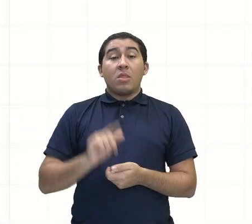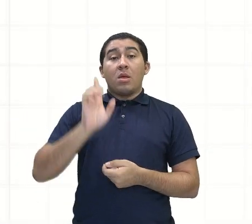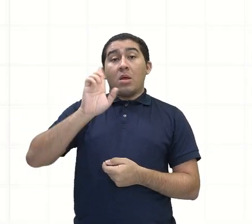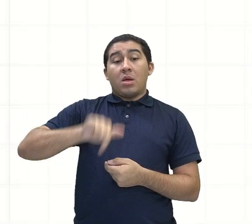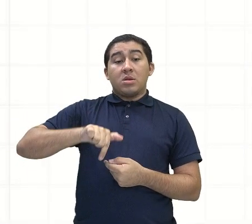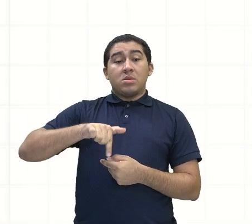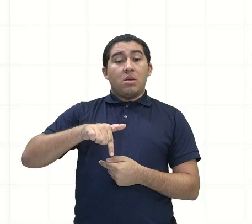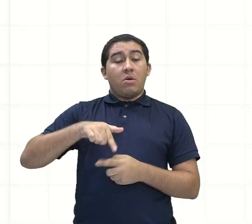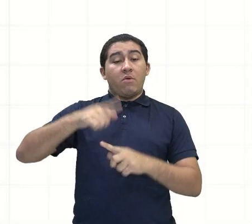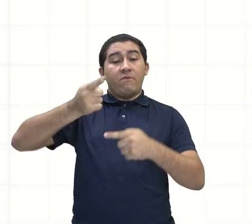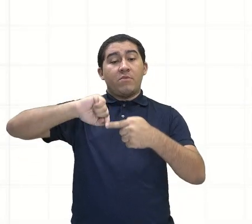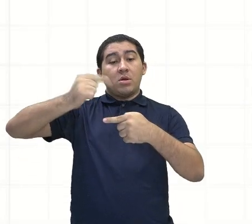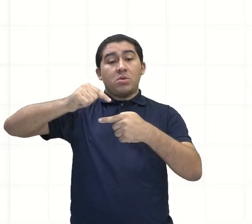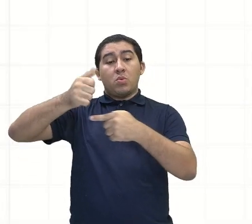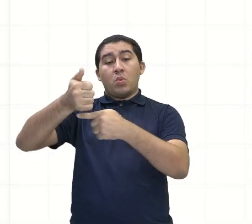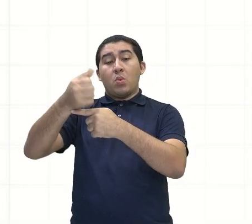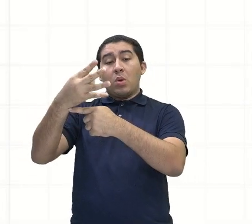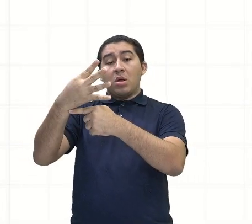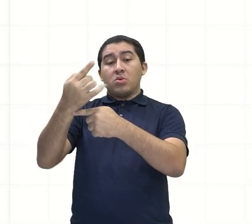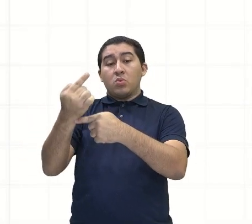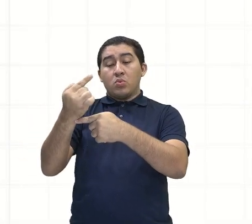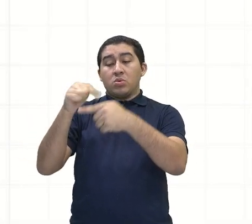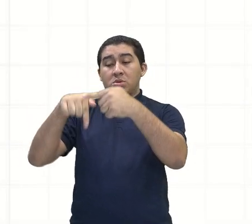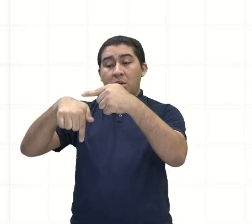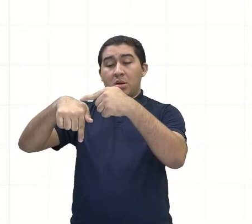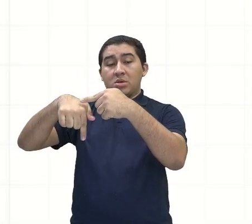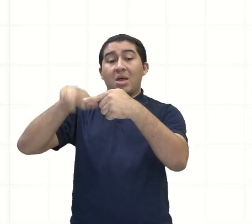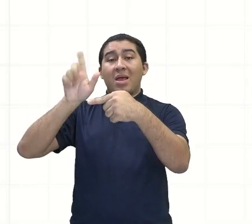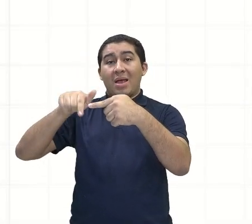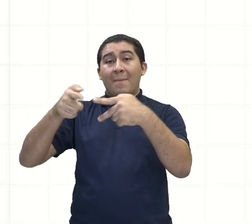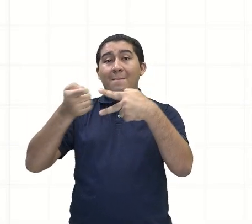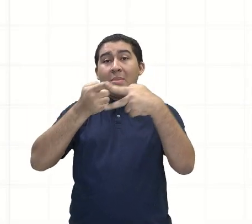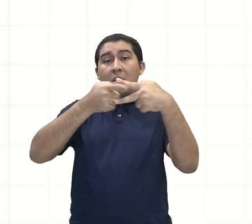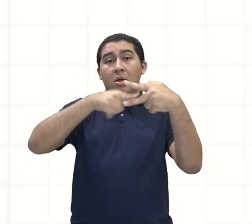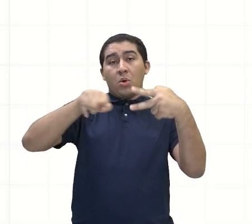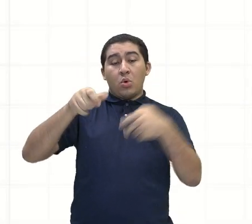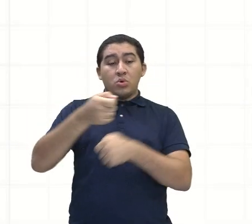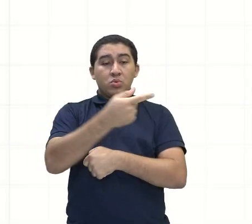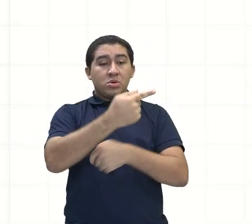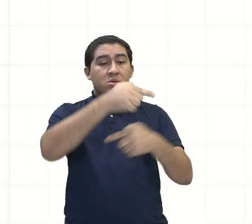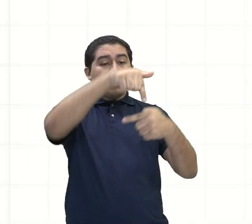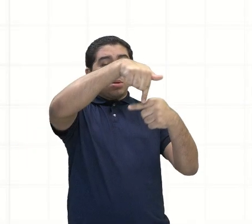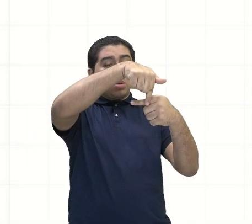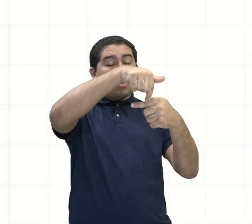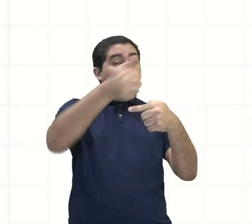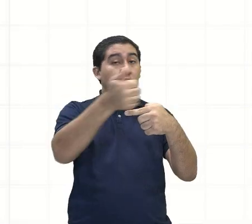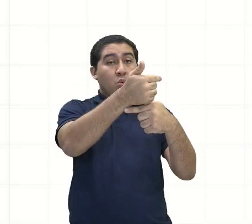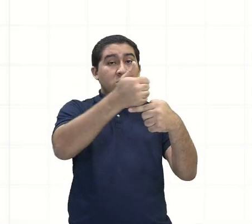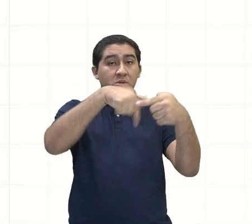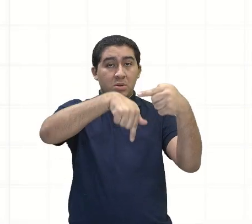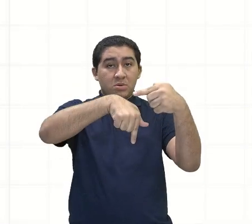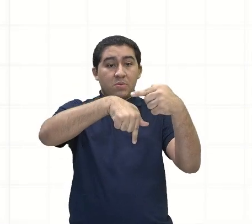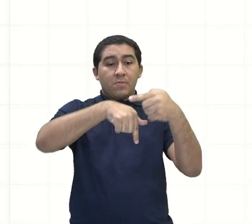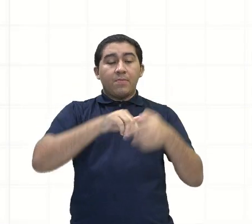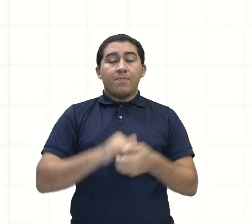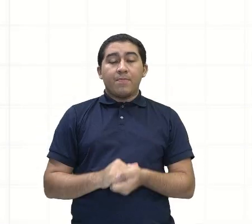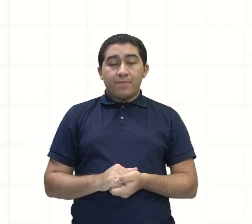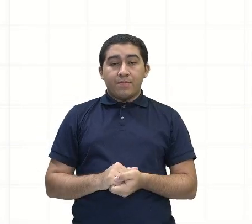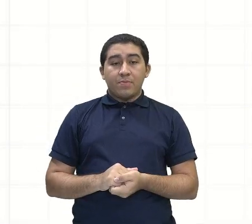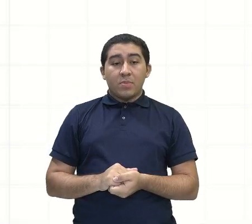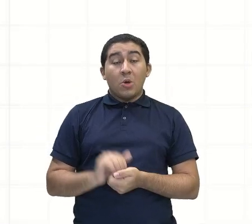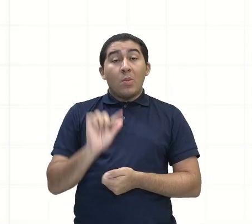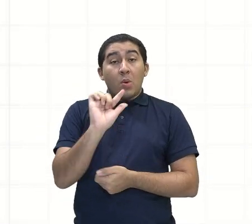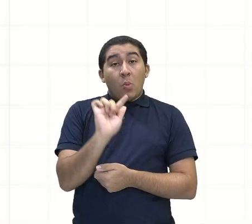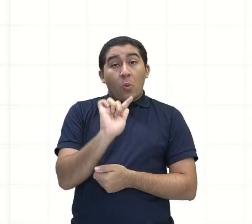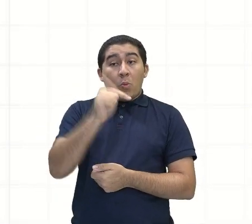aqui, 141 sobre 7, é maior que 12 sobre 7. Uma outra maneira